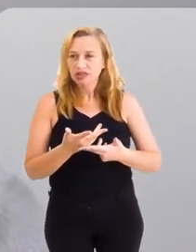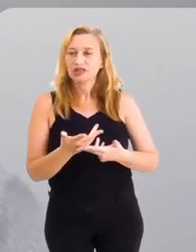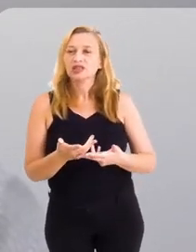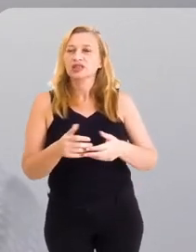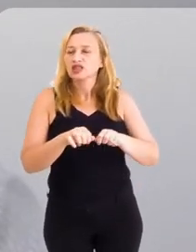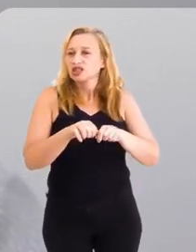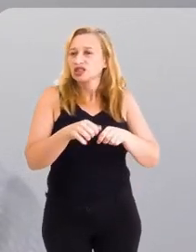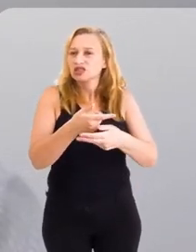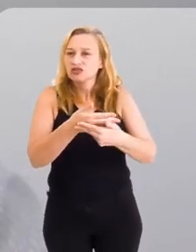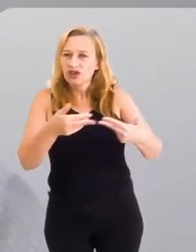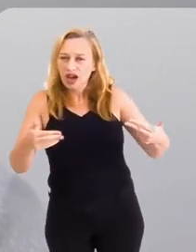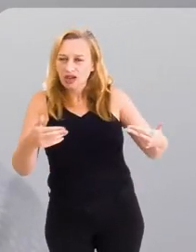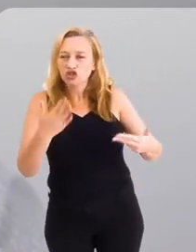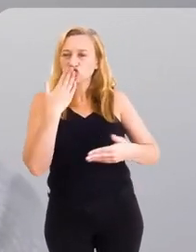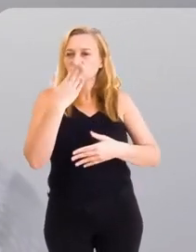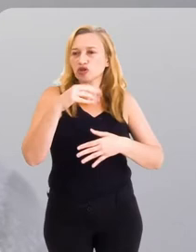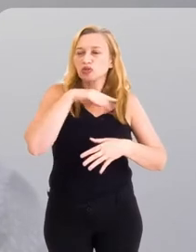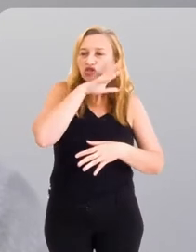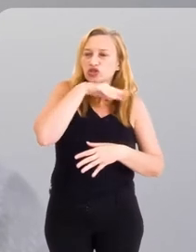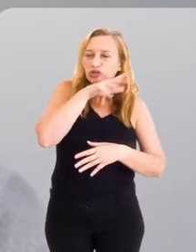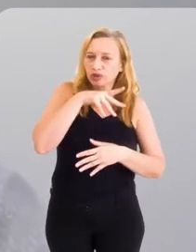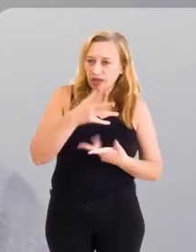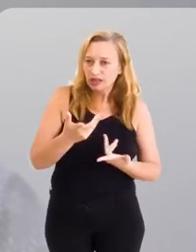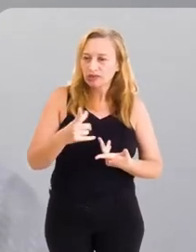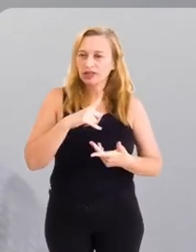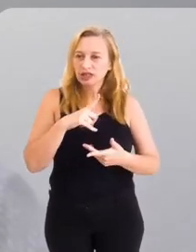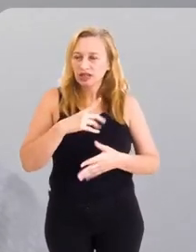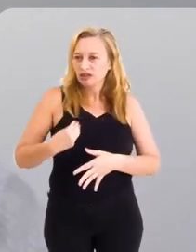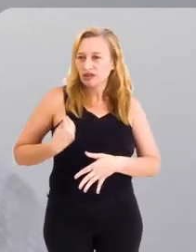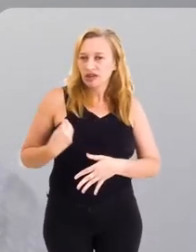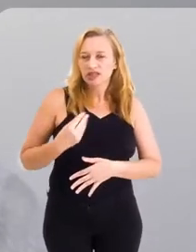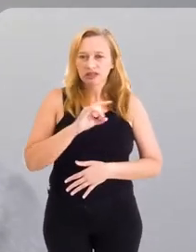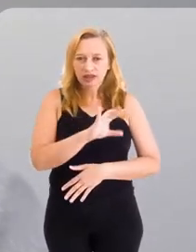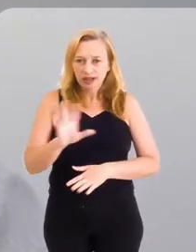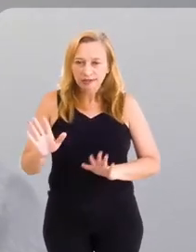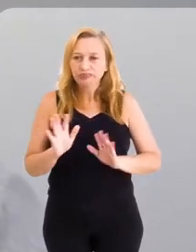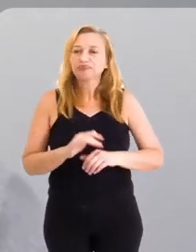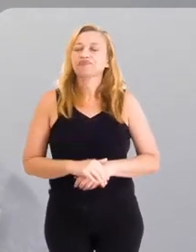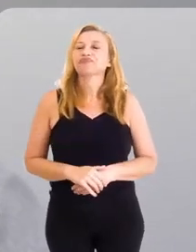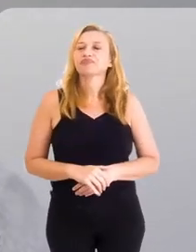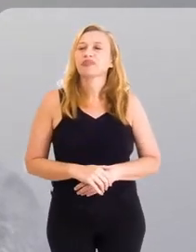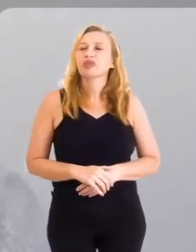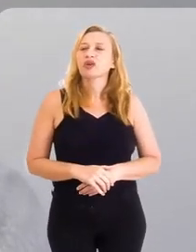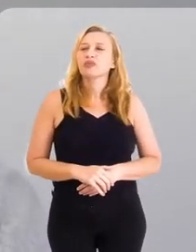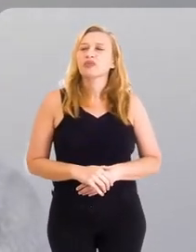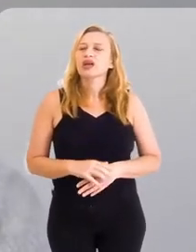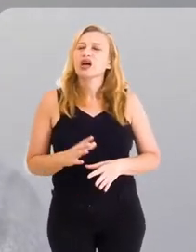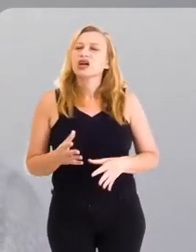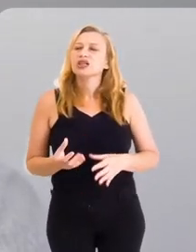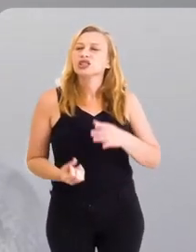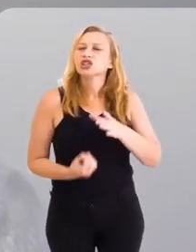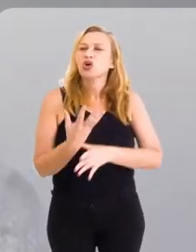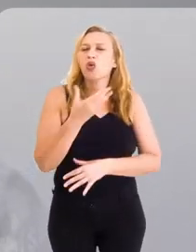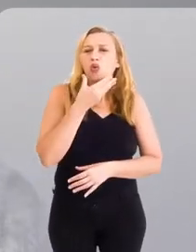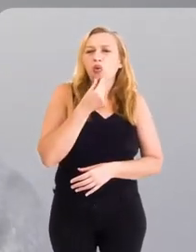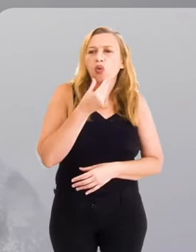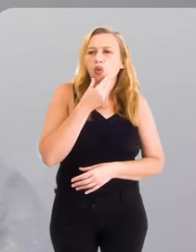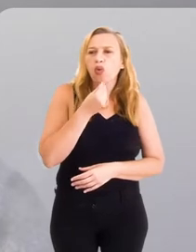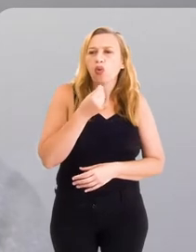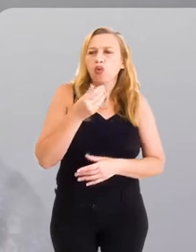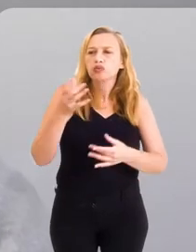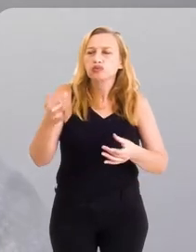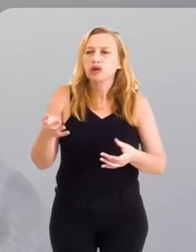perpetuação da espécie muito acentuado, que assim eles garantem a sobrevivência da sua espécie. Parece que ela criou o homem